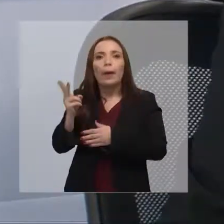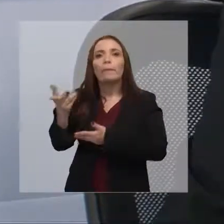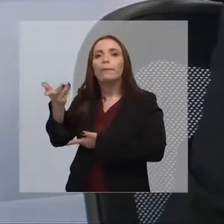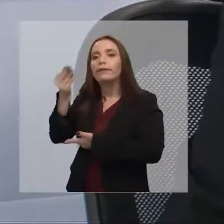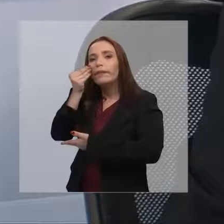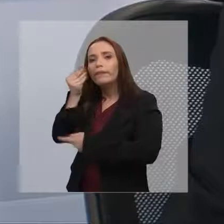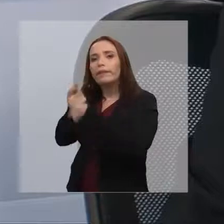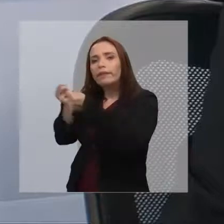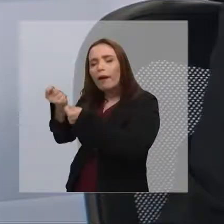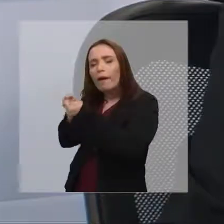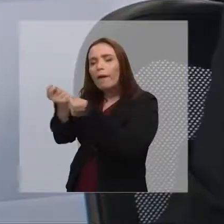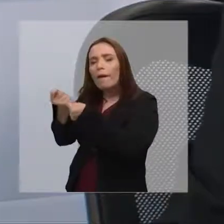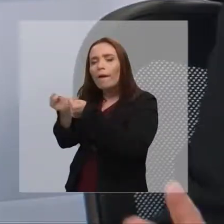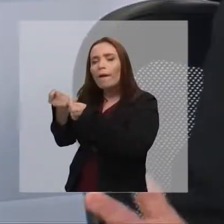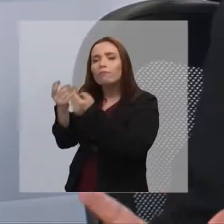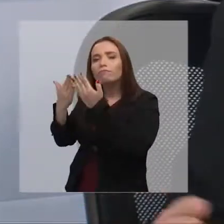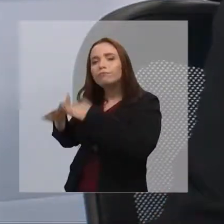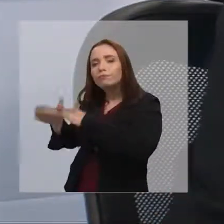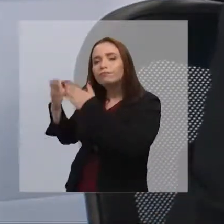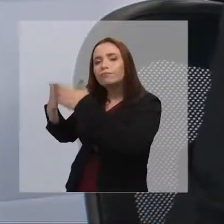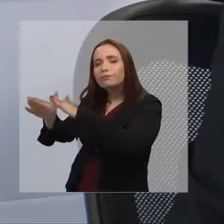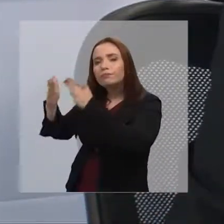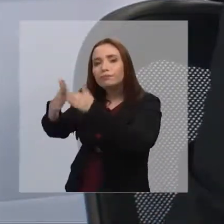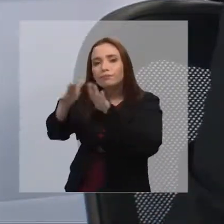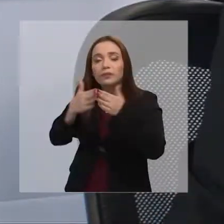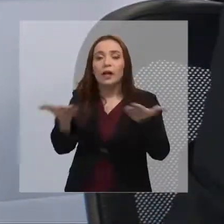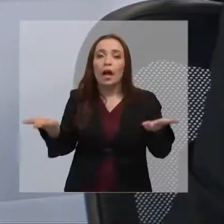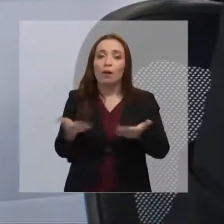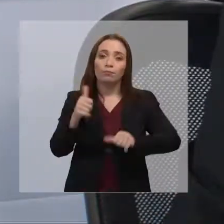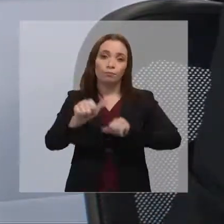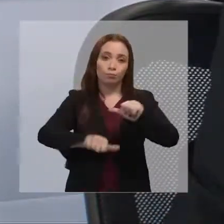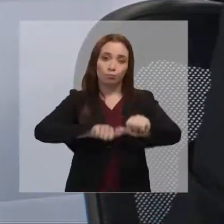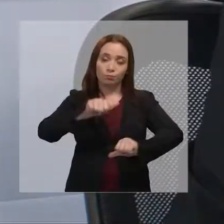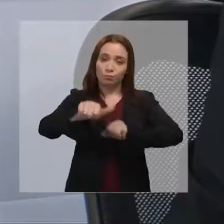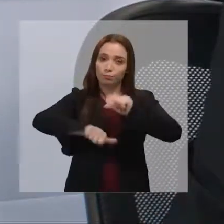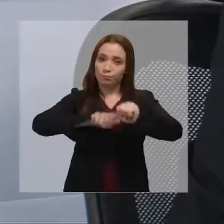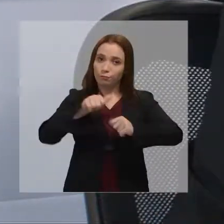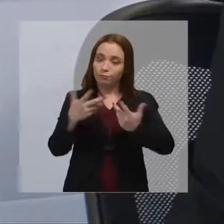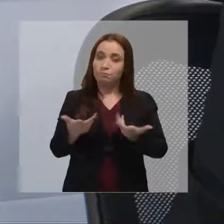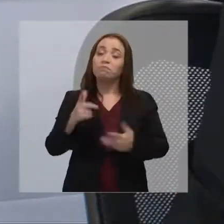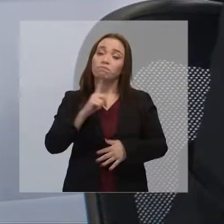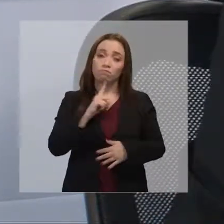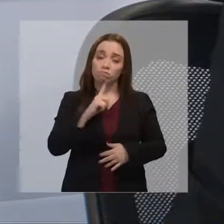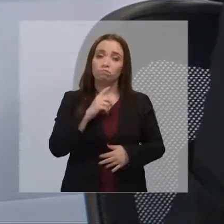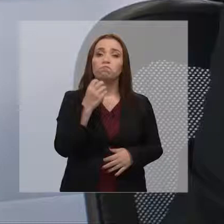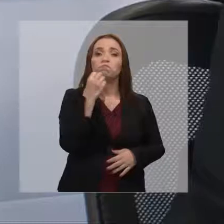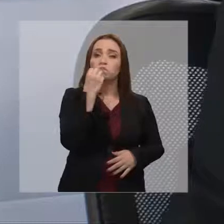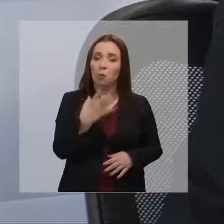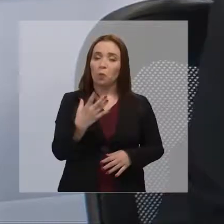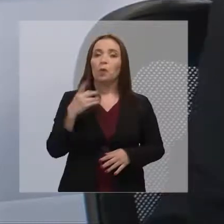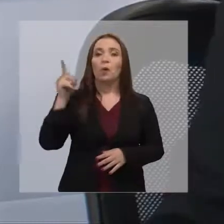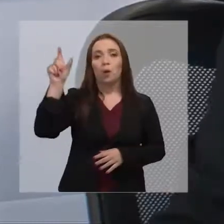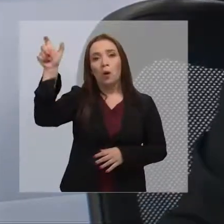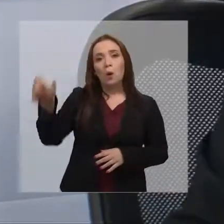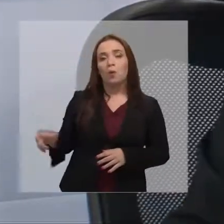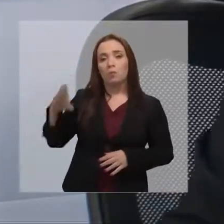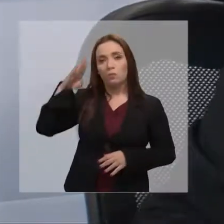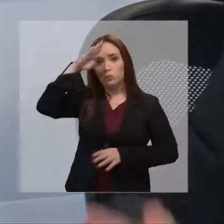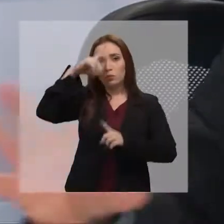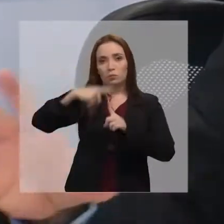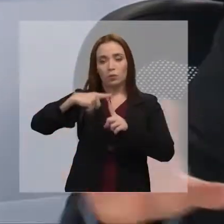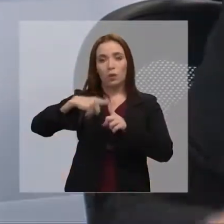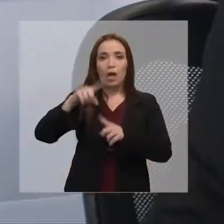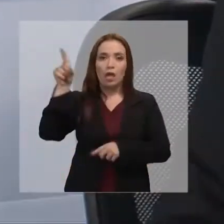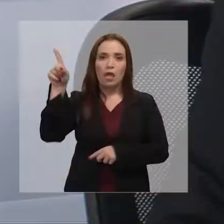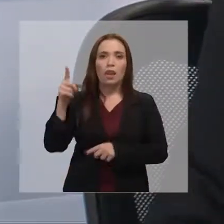toma lá da cá. E me parece, e aí eu vou dizer que há um ponto positivo no presidente Jair Messias Bolsonaro.